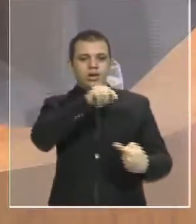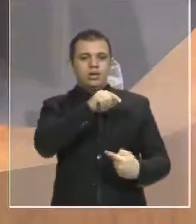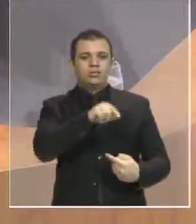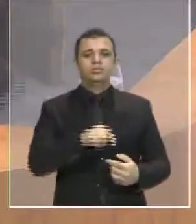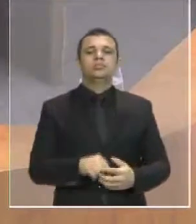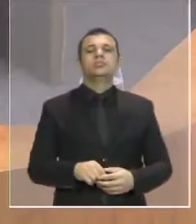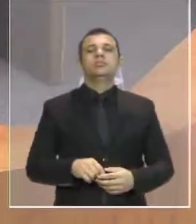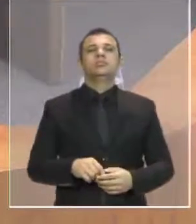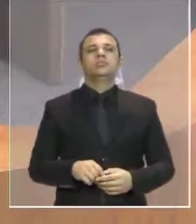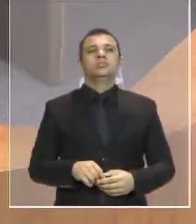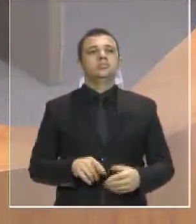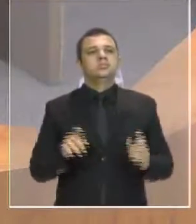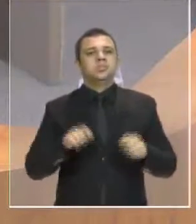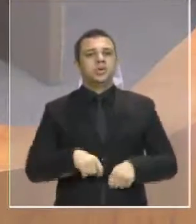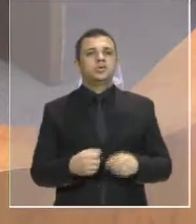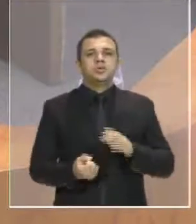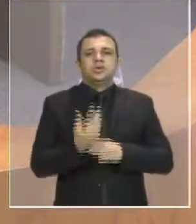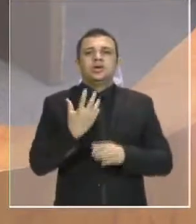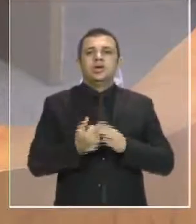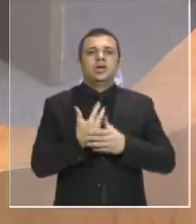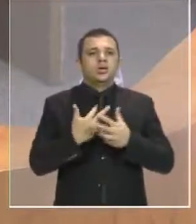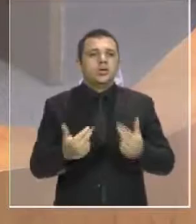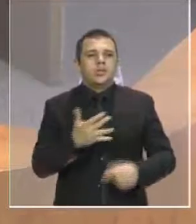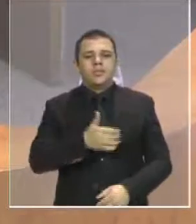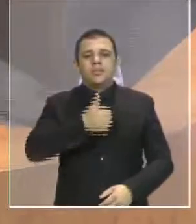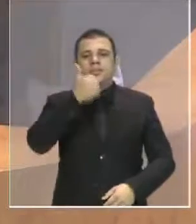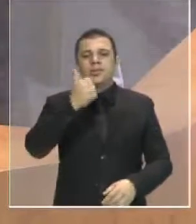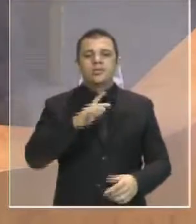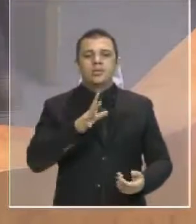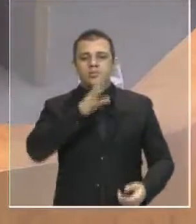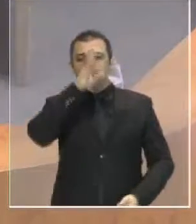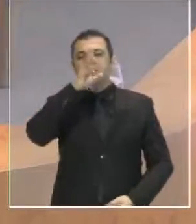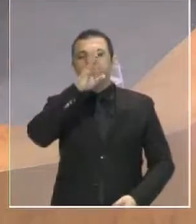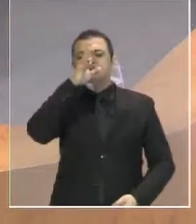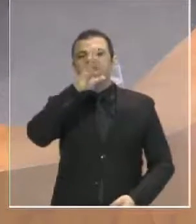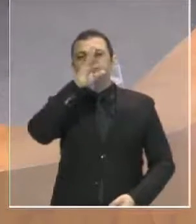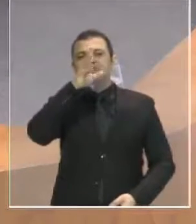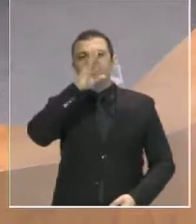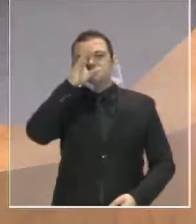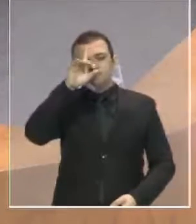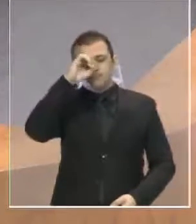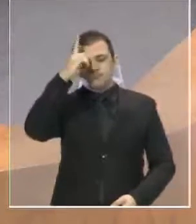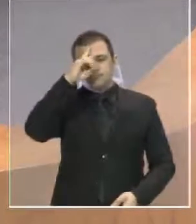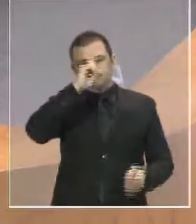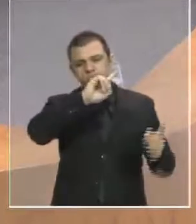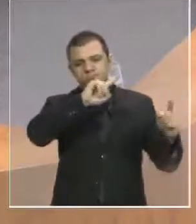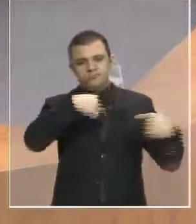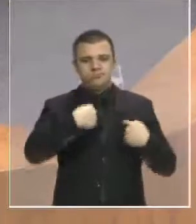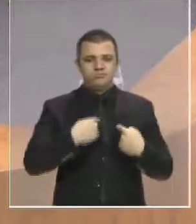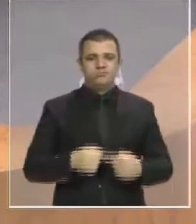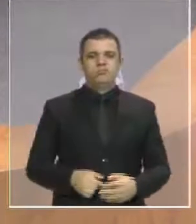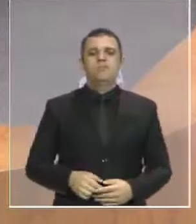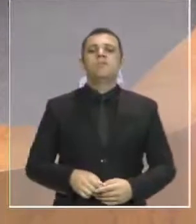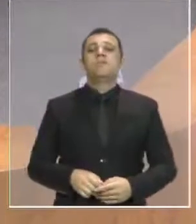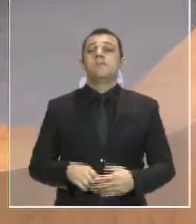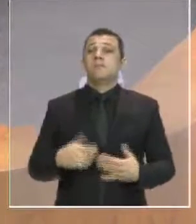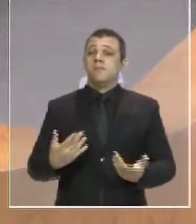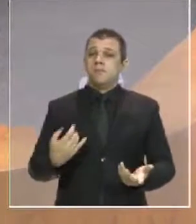algo mais produtivo e comece a criar factoides. Digo isso e